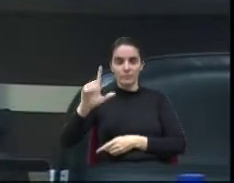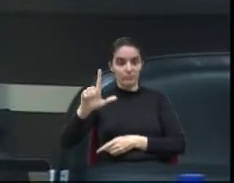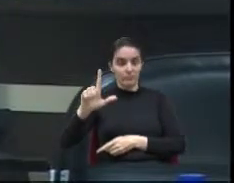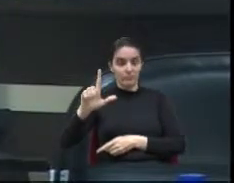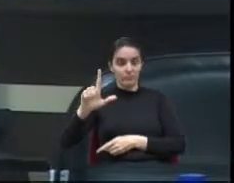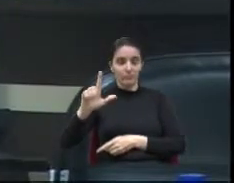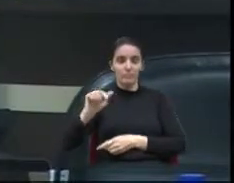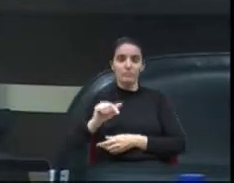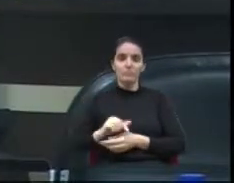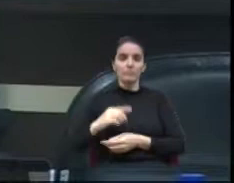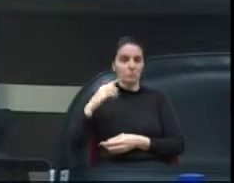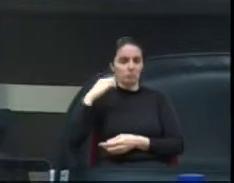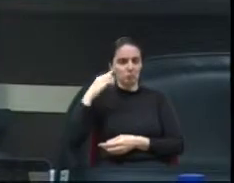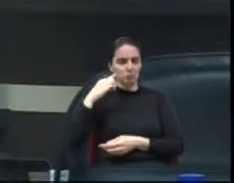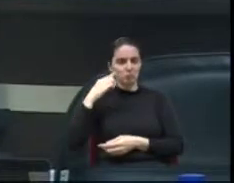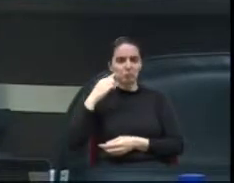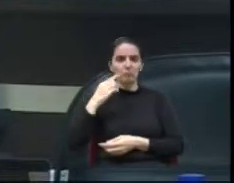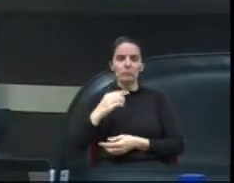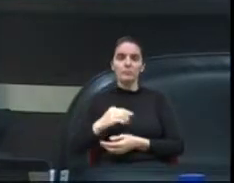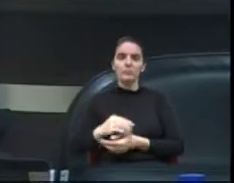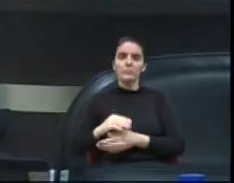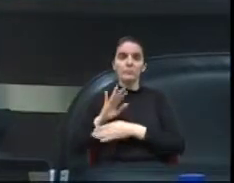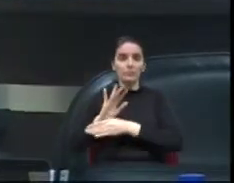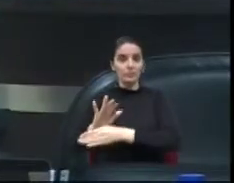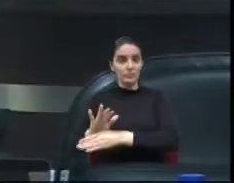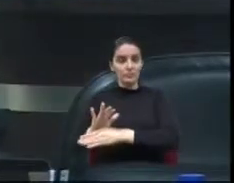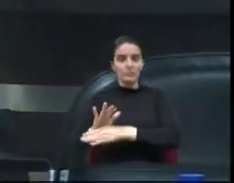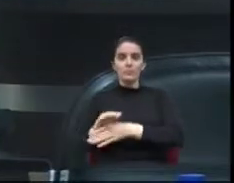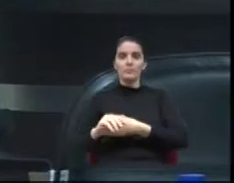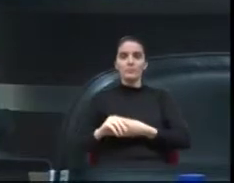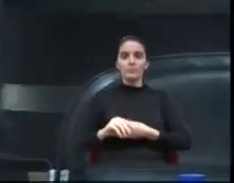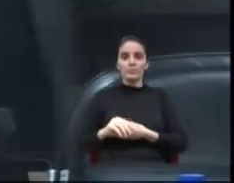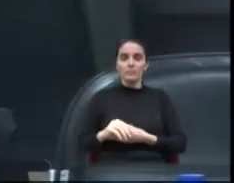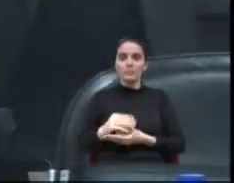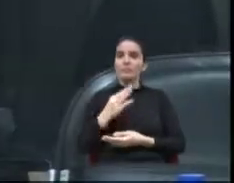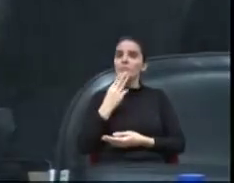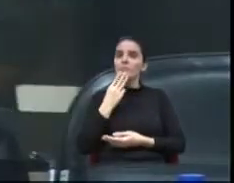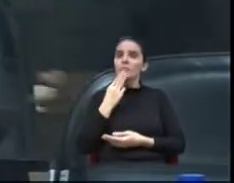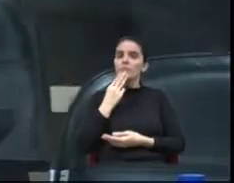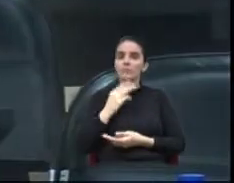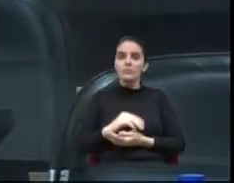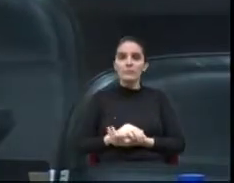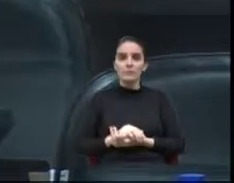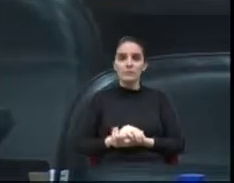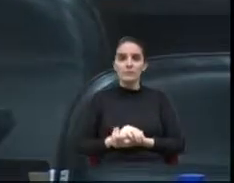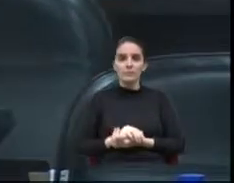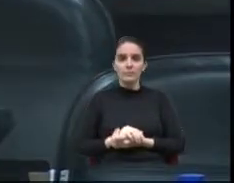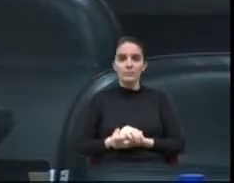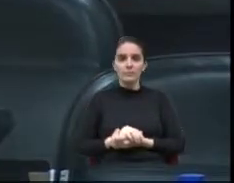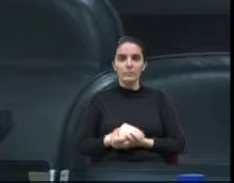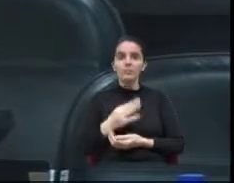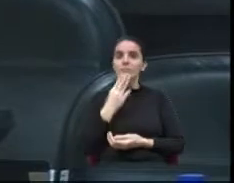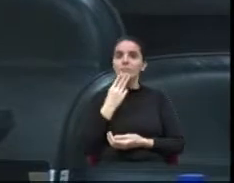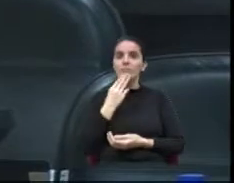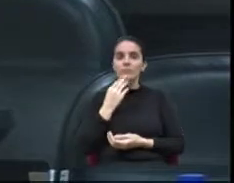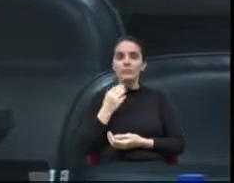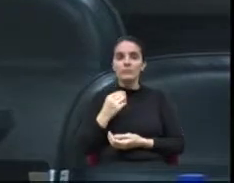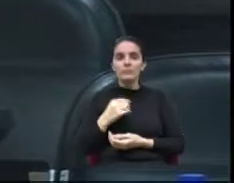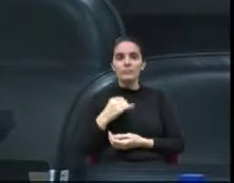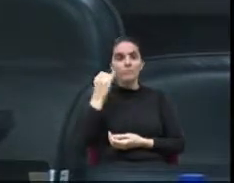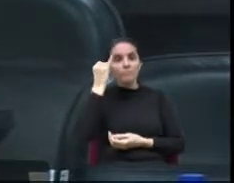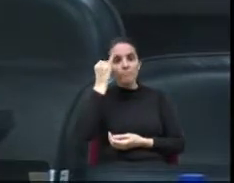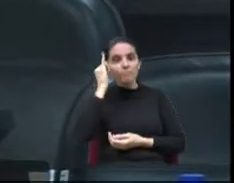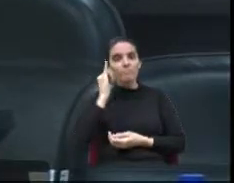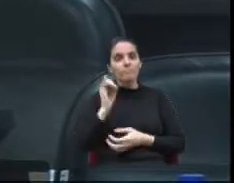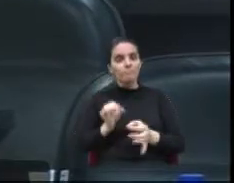competentíssimo advogado, que muito me auxilia nos meus trabalhos, tive também a ideia de fazer um projeto